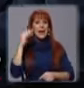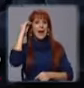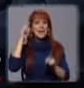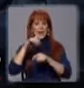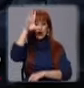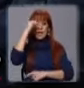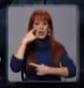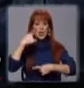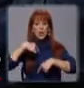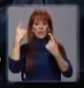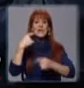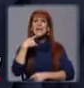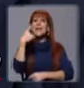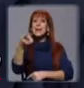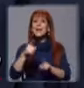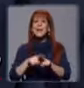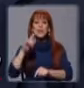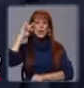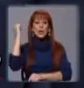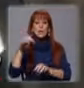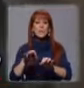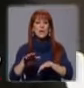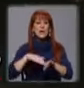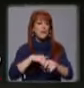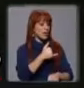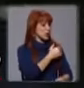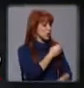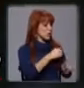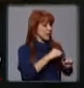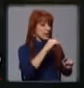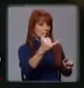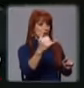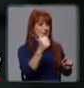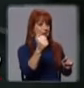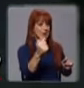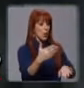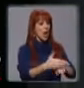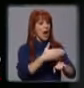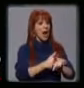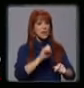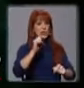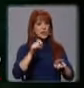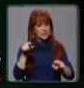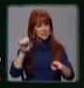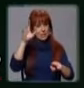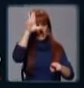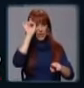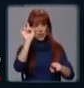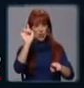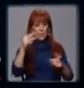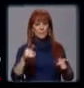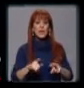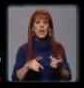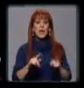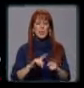ministério público apontava para crimes cometidos entre 2000 e 2005 antes de sóc ser primeiro ministro o